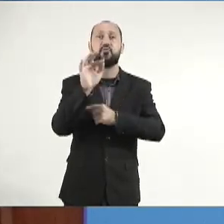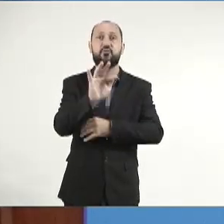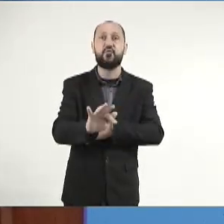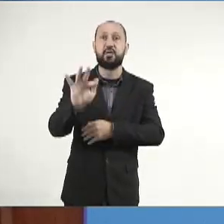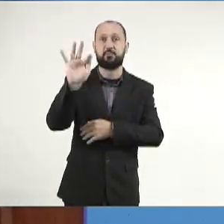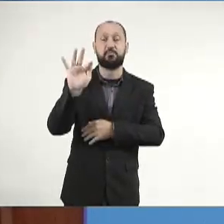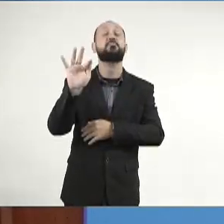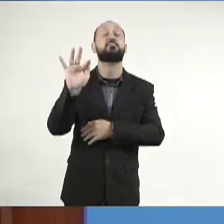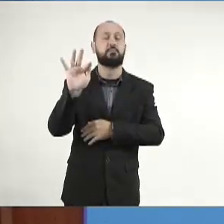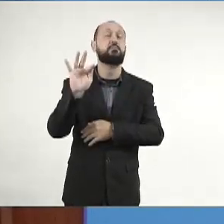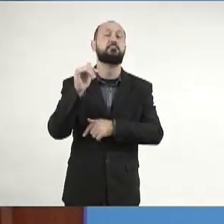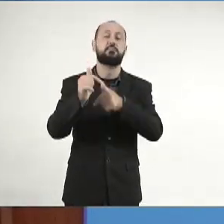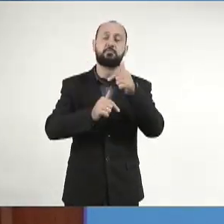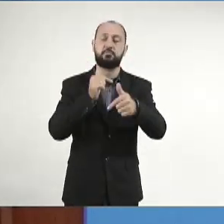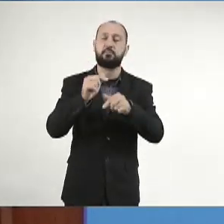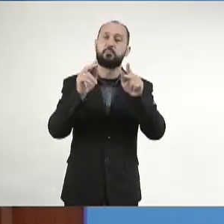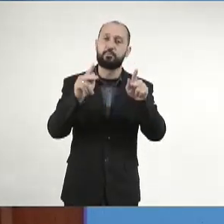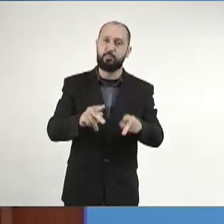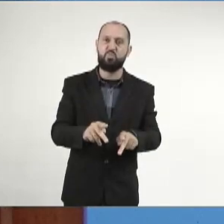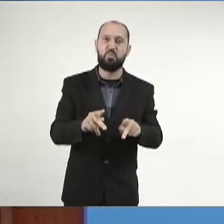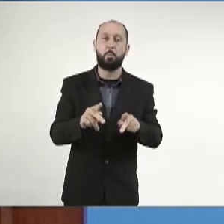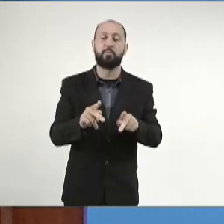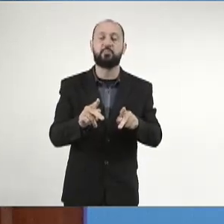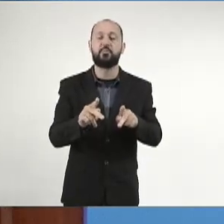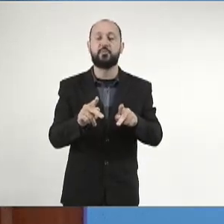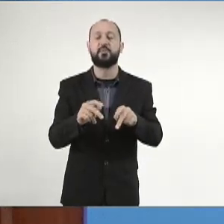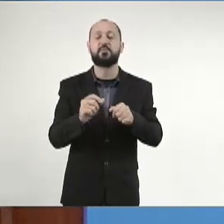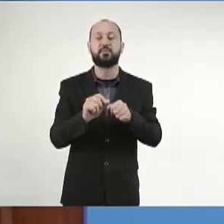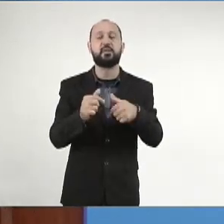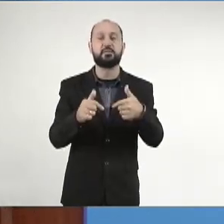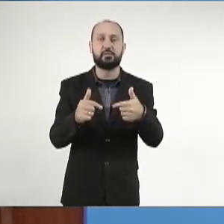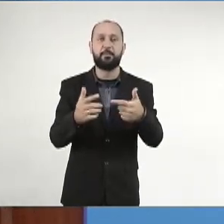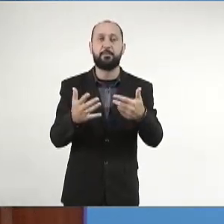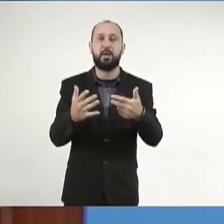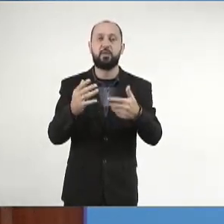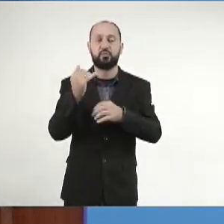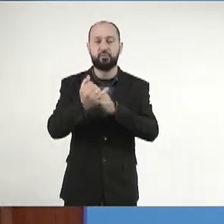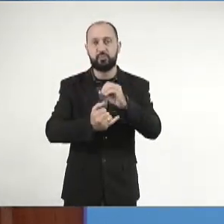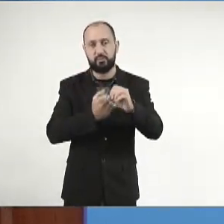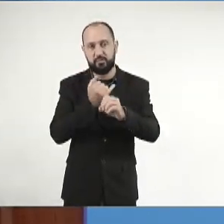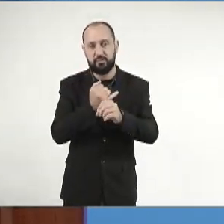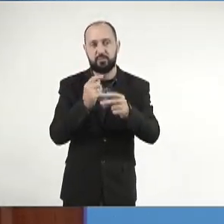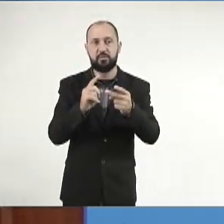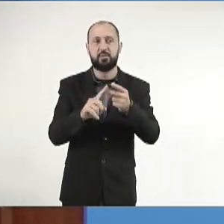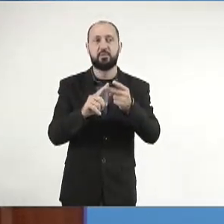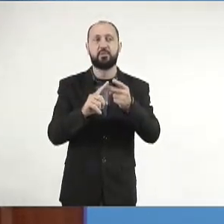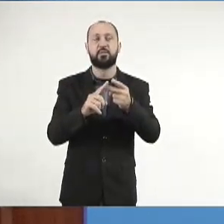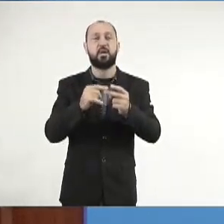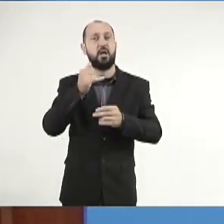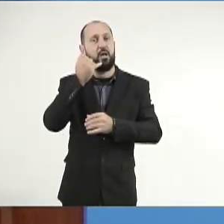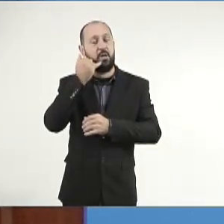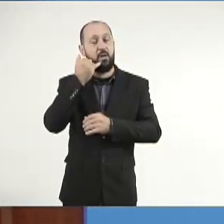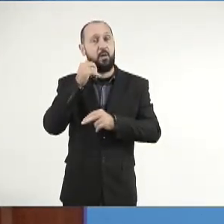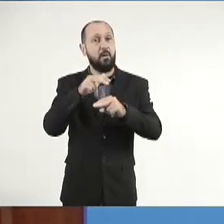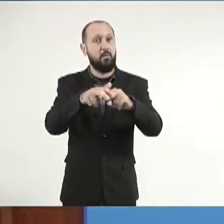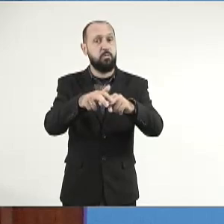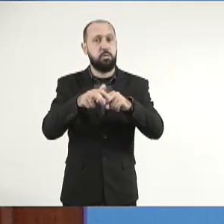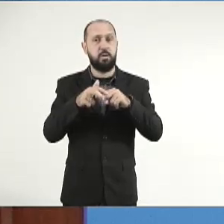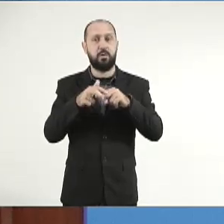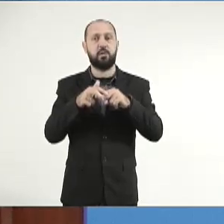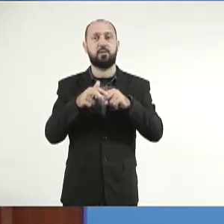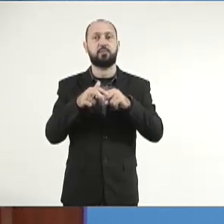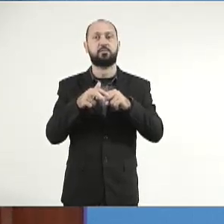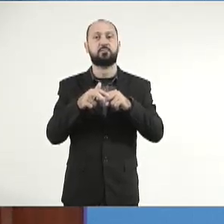federal de um serviço público, no caso de operadoras de internet, provedoras de celular. Portanto, né,